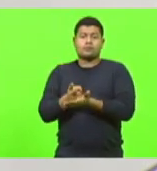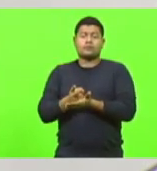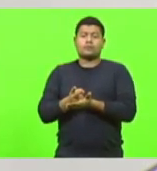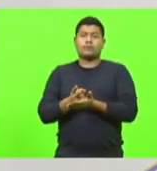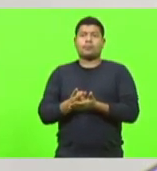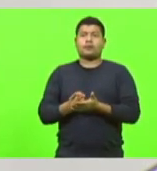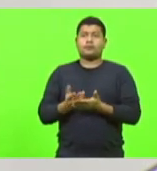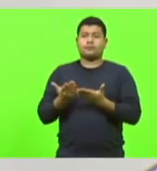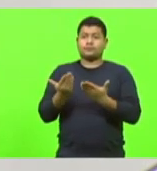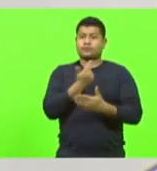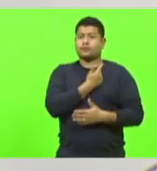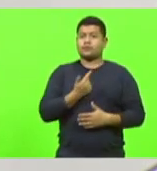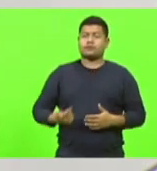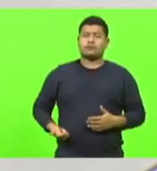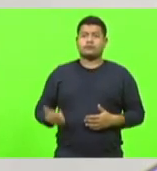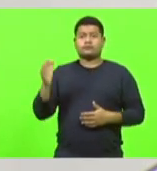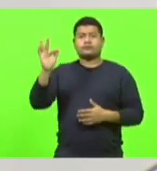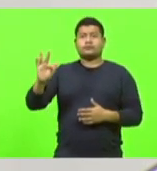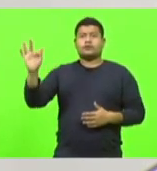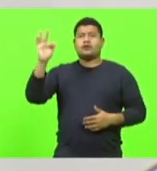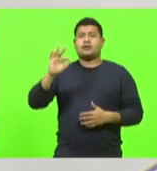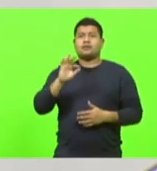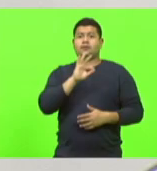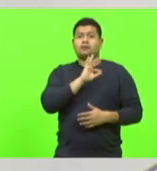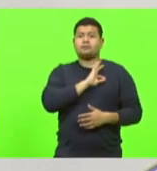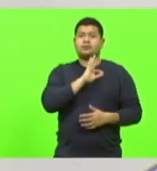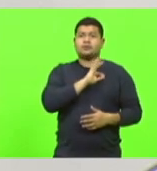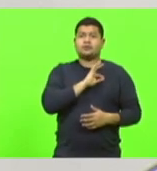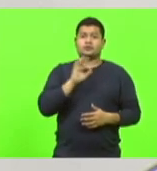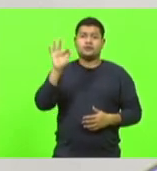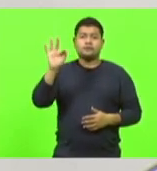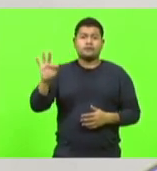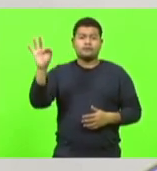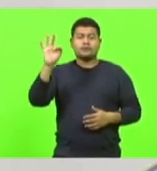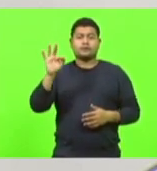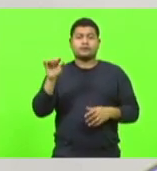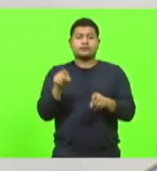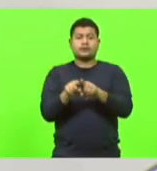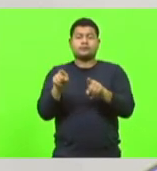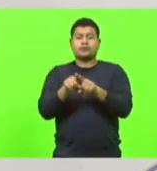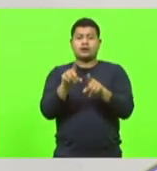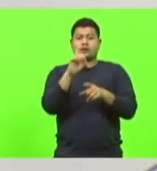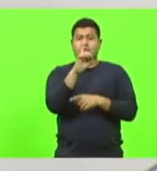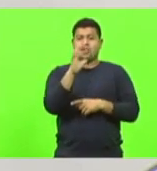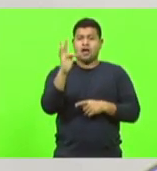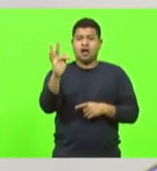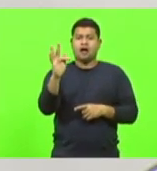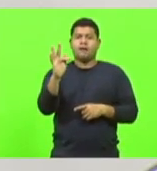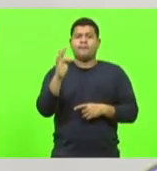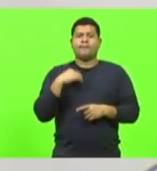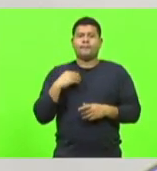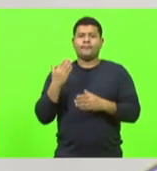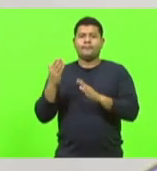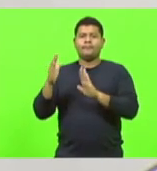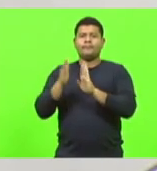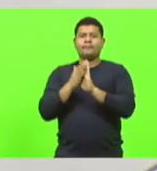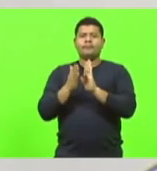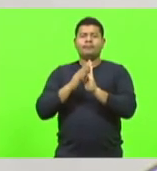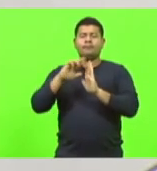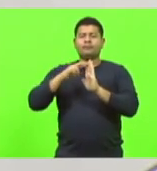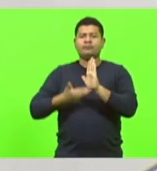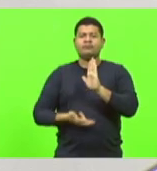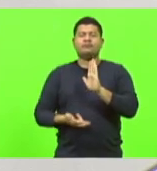Governo Federal para a polícia federal e para o Distrito Federal que ele regulamento deu